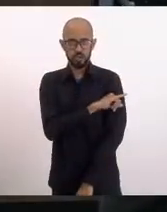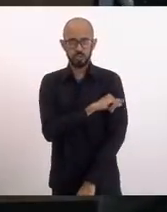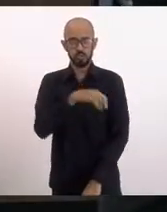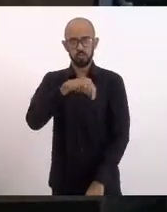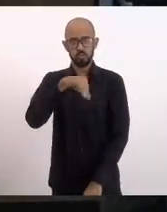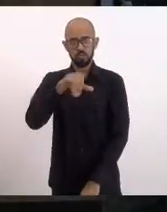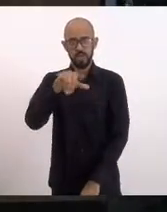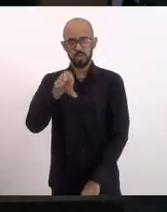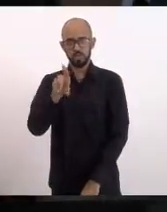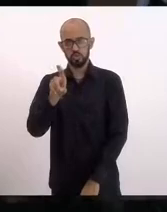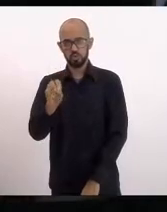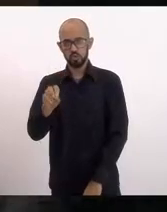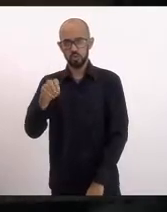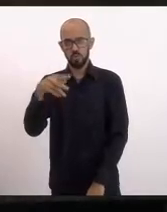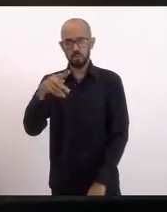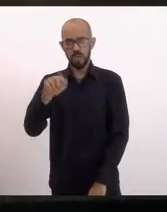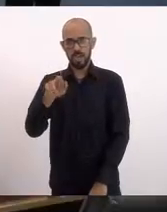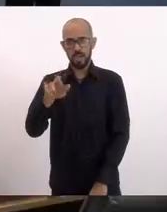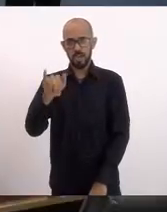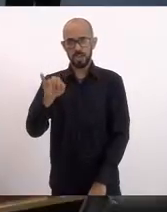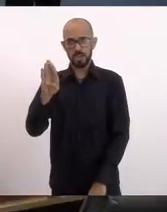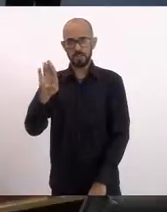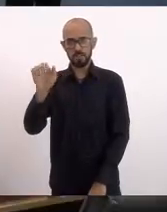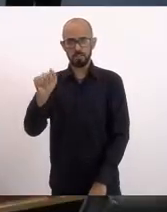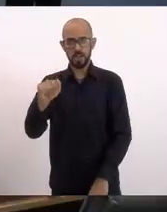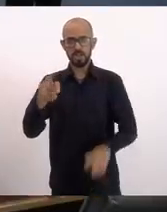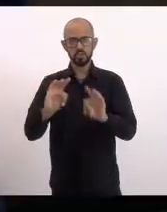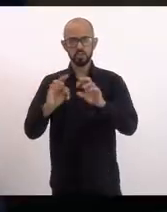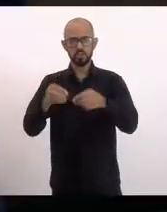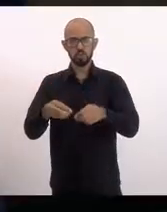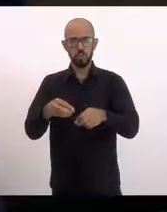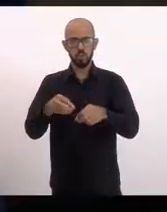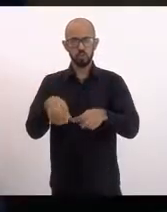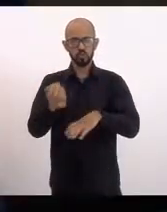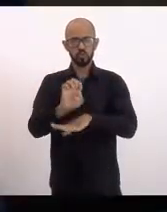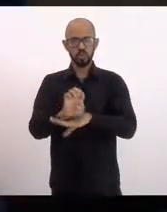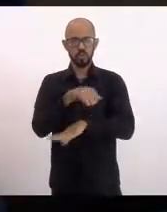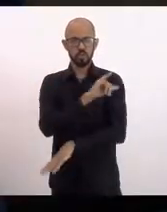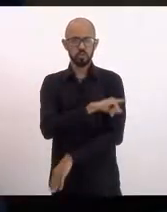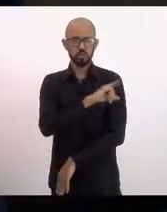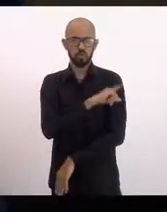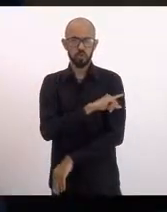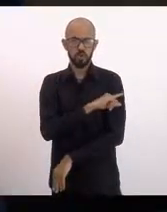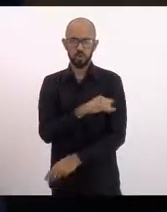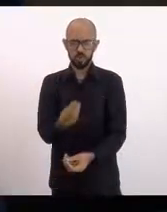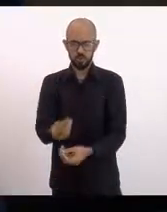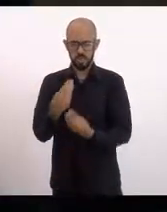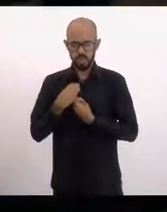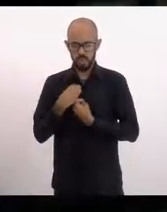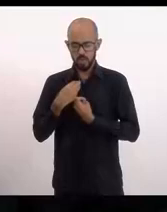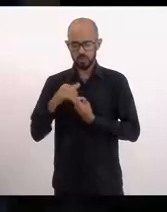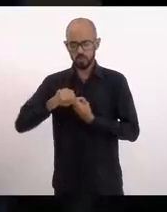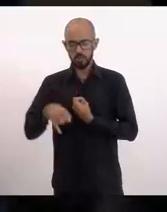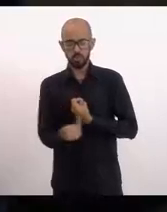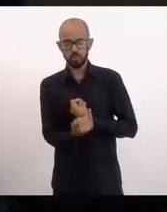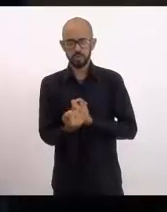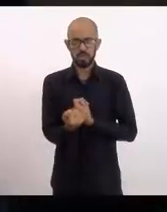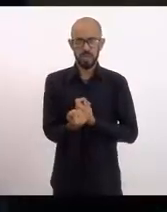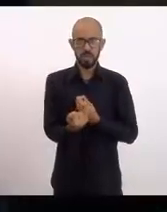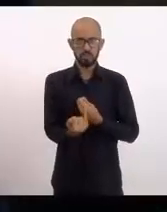Paraíba, e a população do Estado do Rio de Janeiro, que me dá essa oportunidade de estar aqui, sendo a voz de